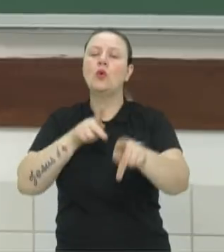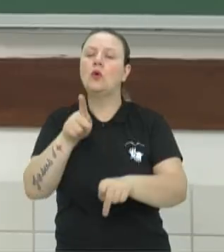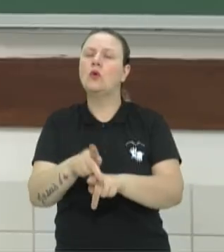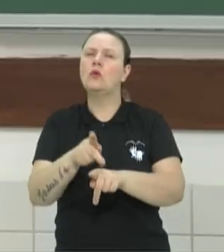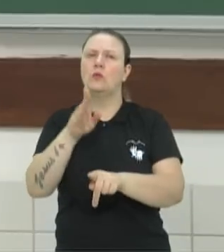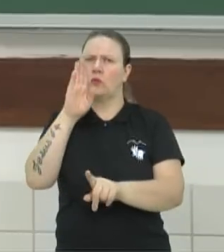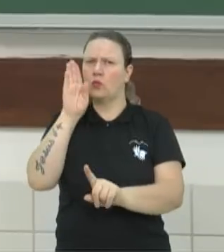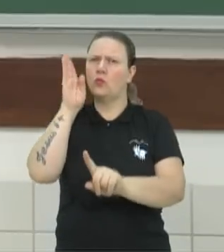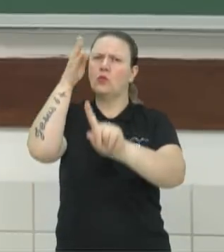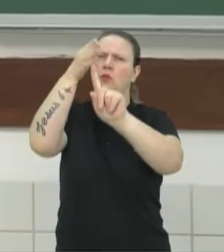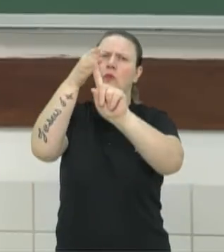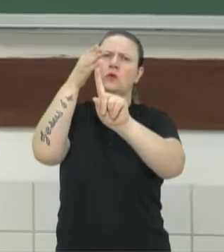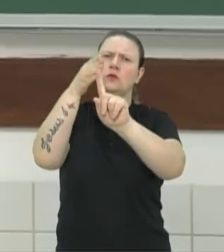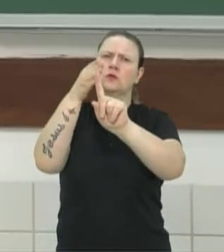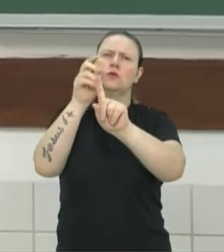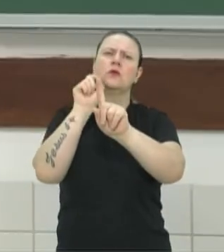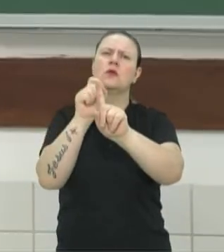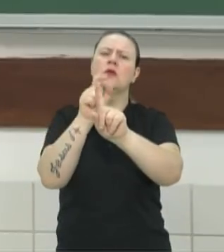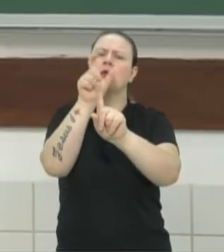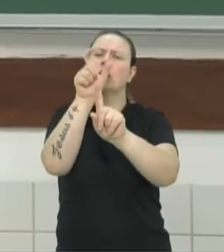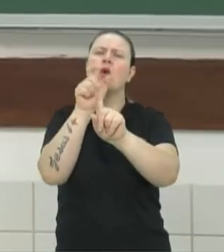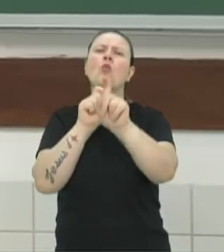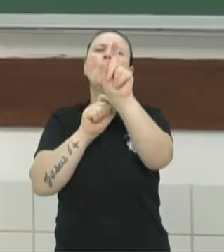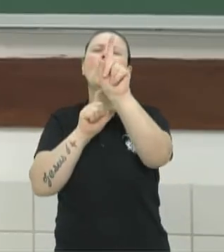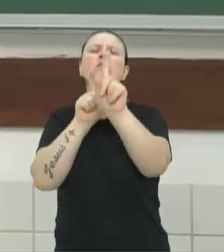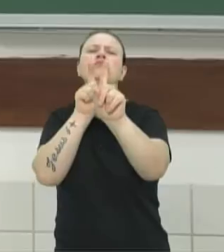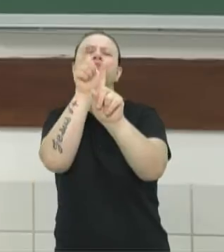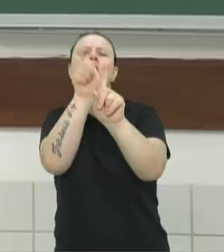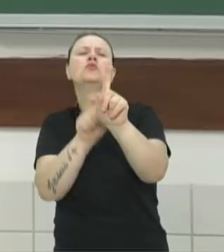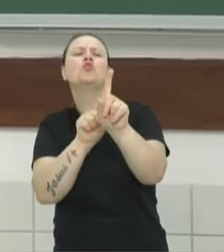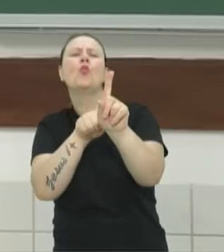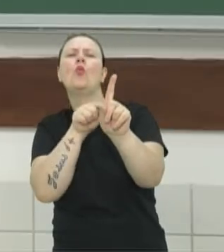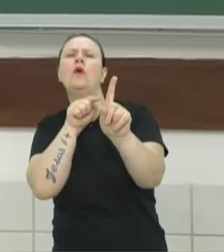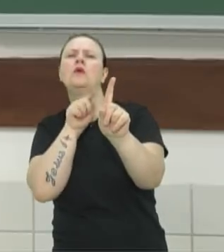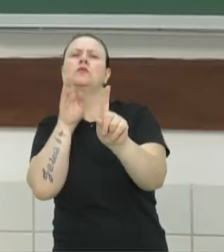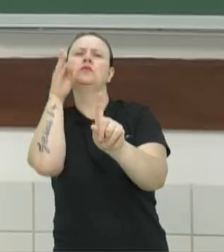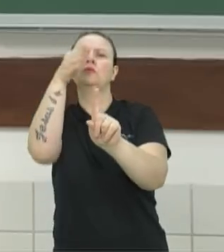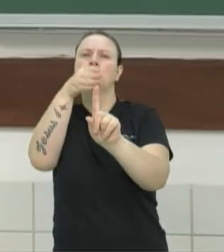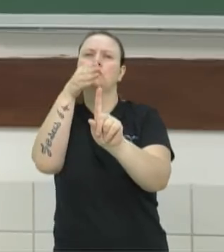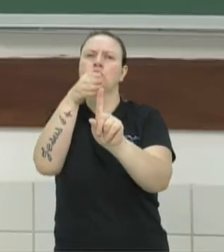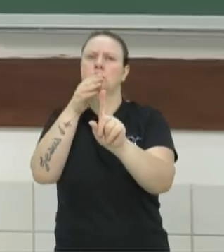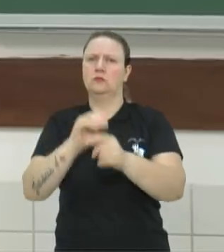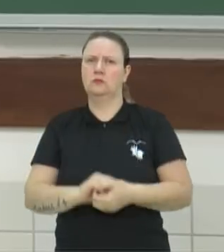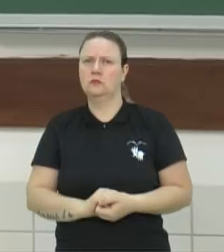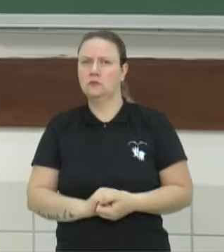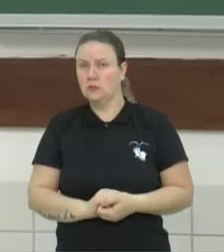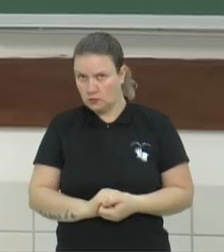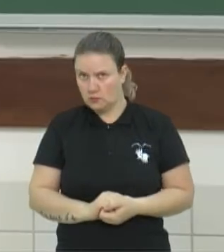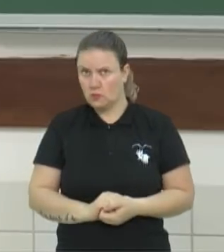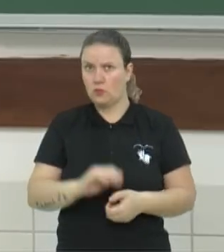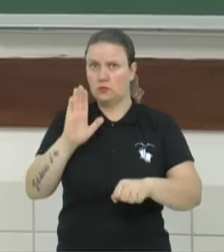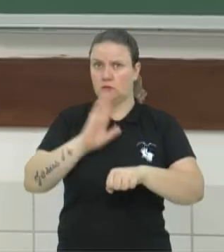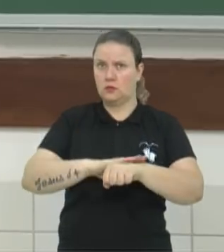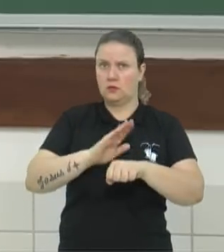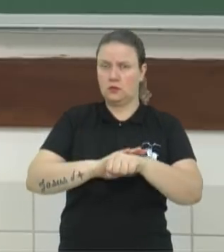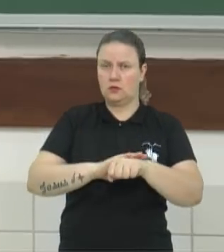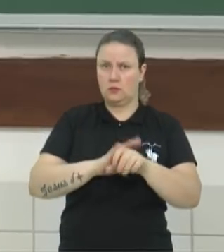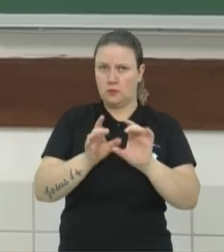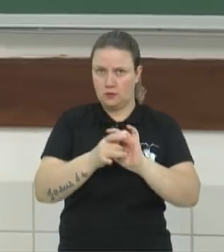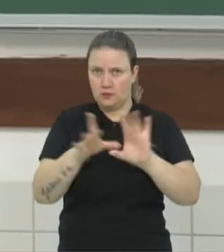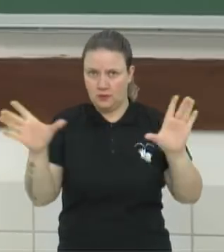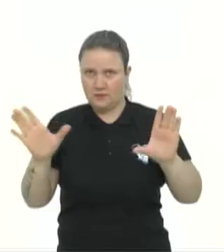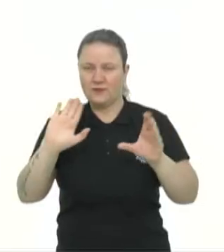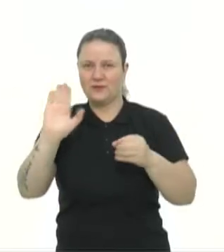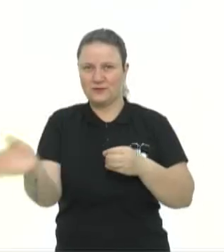é para quem você acha que ele está falando, sua geração pode mudar o mundo. Você vai ter um tempinho para refletir sobre isso e eu já volto com